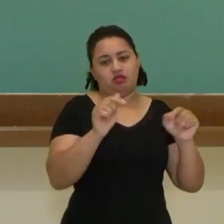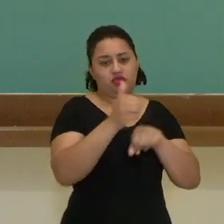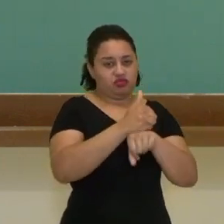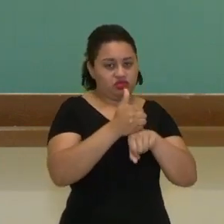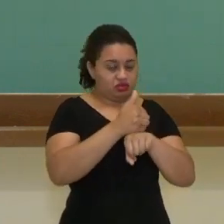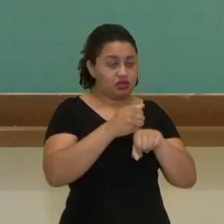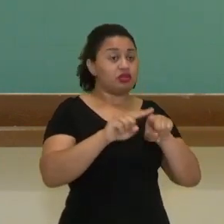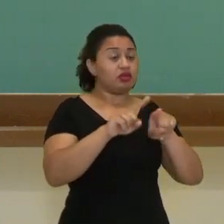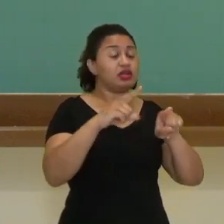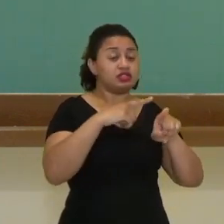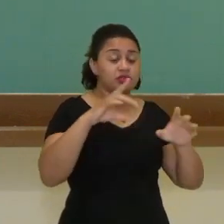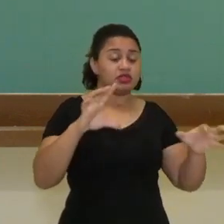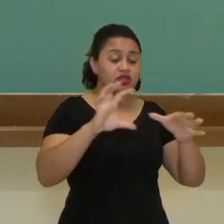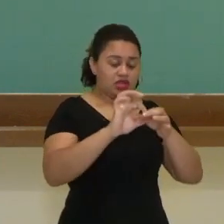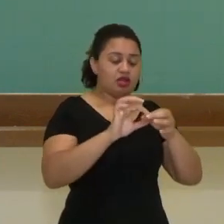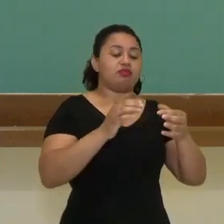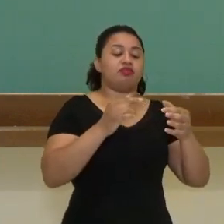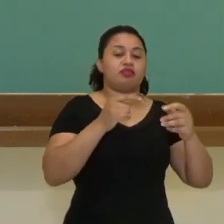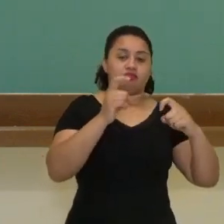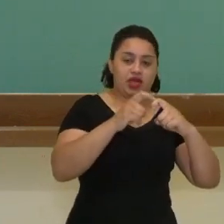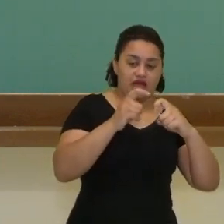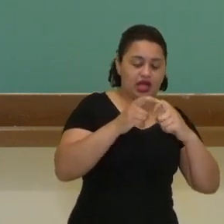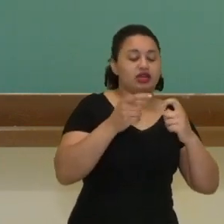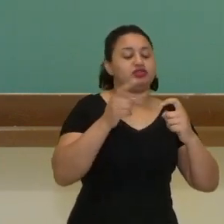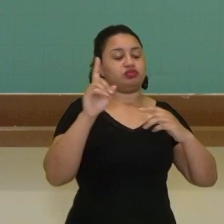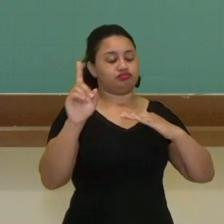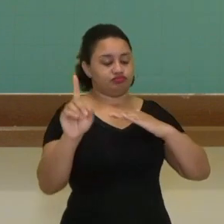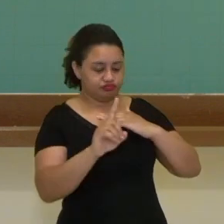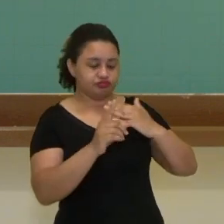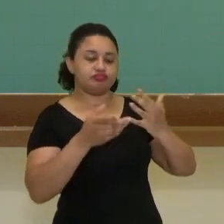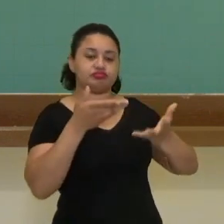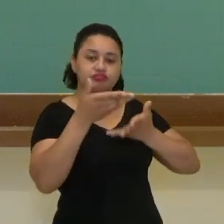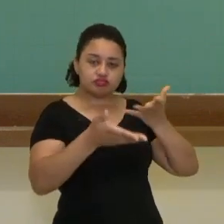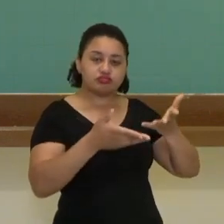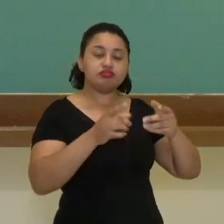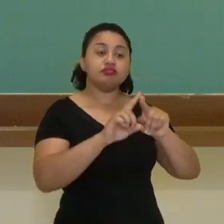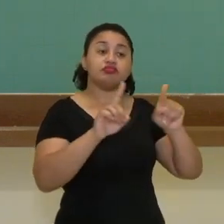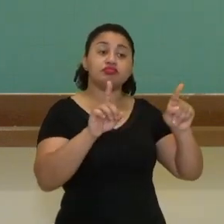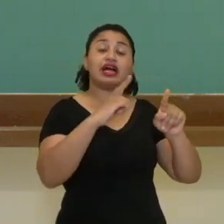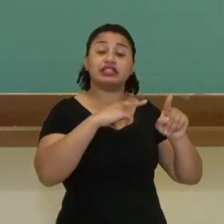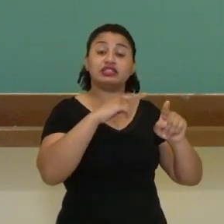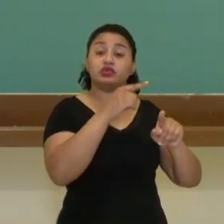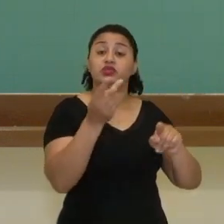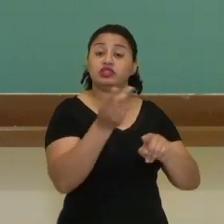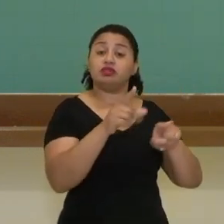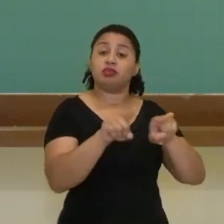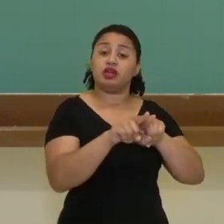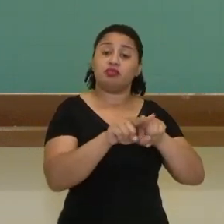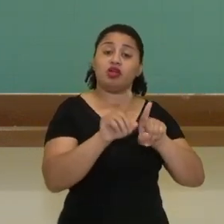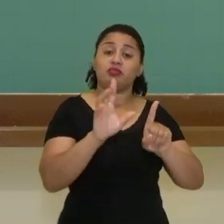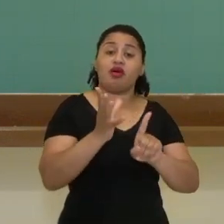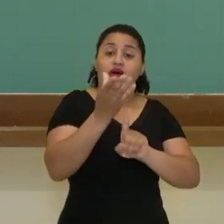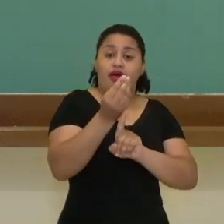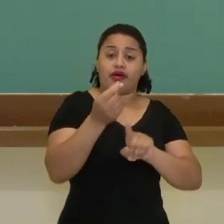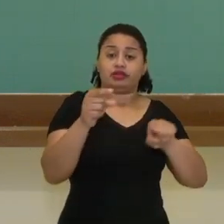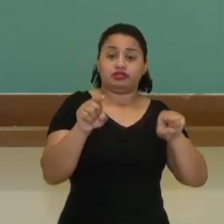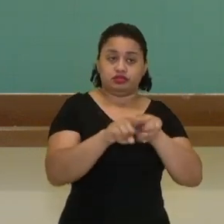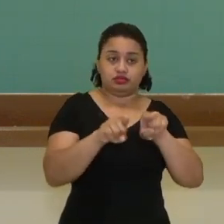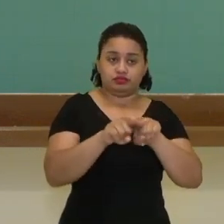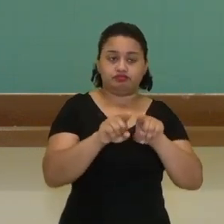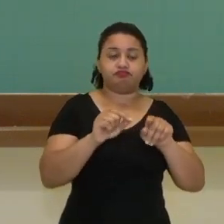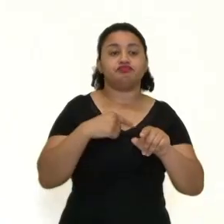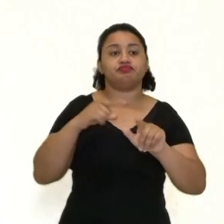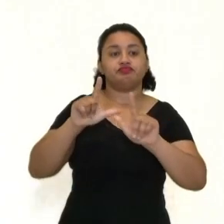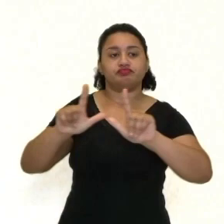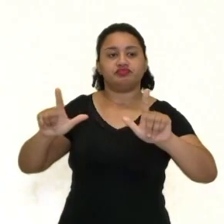da conexão paciente e doutor, né? Então eles tinham uma conexão bacana ali. Tá? Então aqui a gente tem um